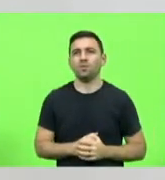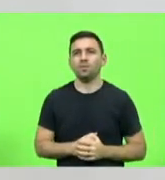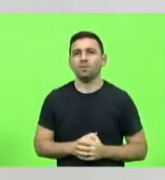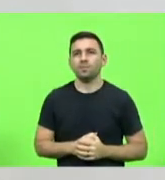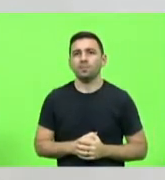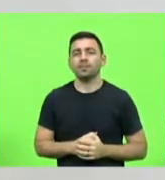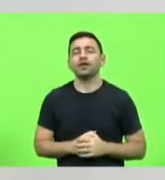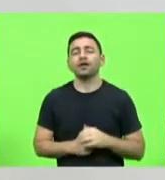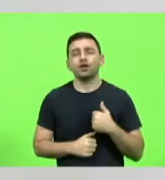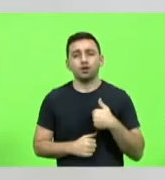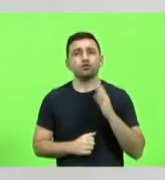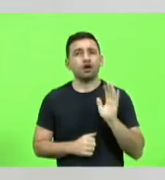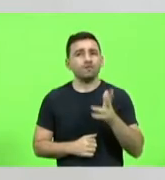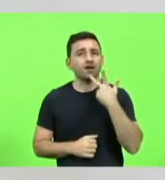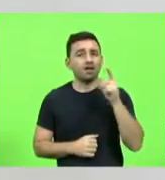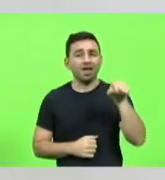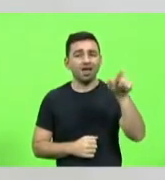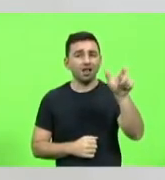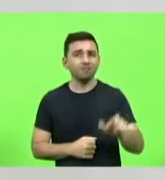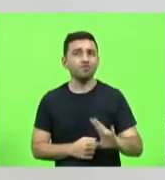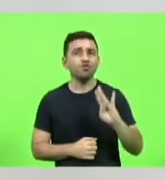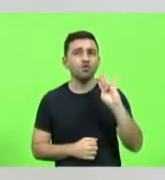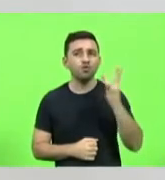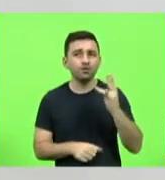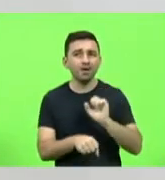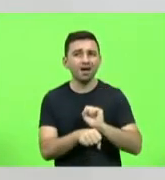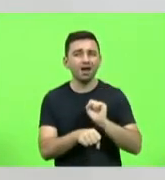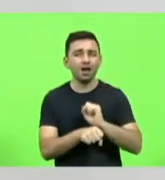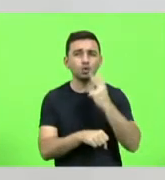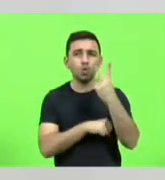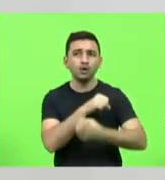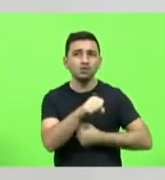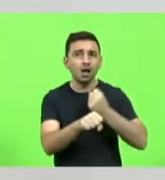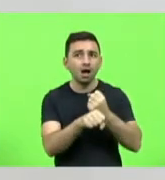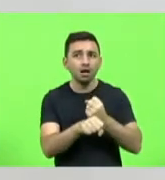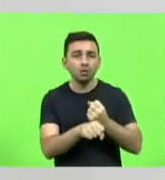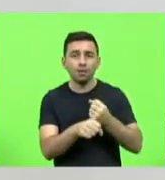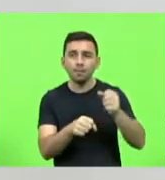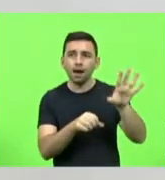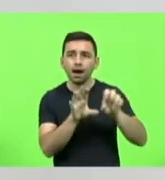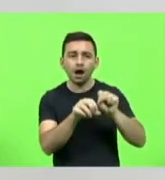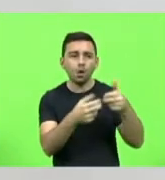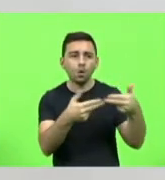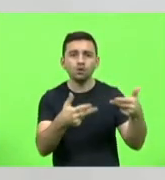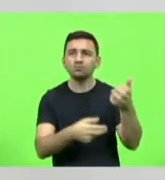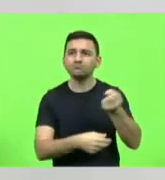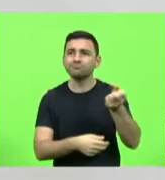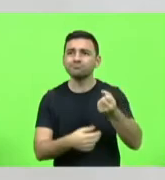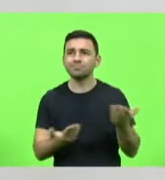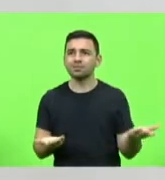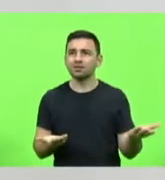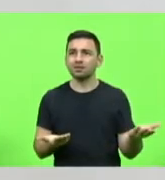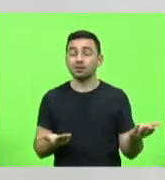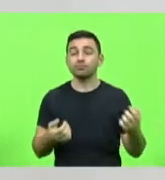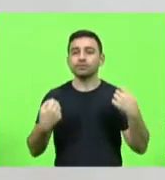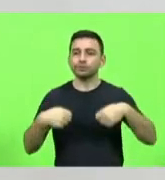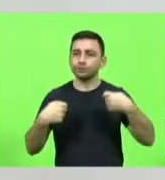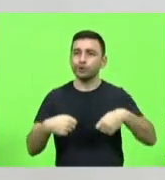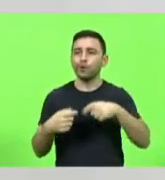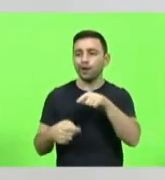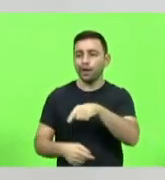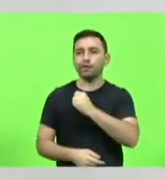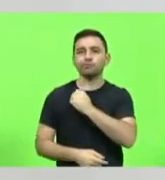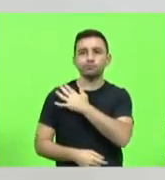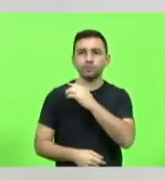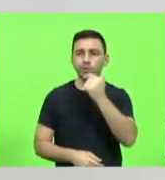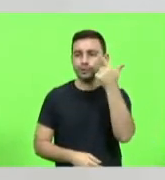Como eu disse, uma viúva ficou esperando quase 2 anos para receber os benefícios dela. Como eu disse, precisou um sargento se eleger, né,